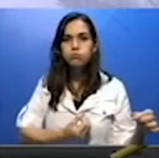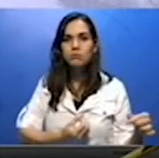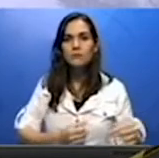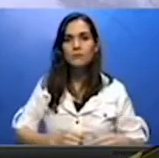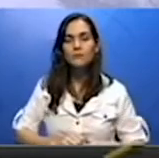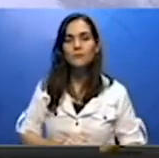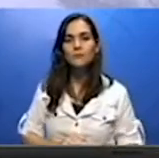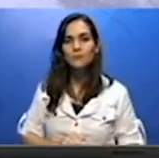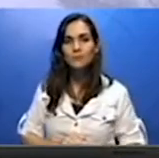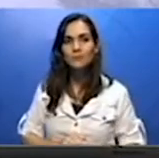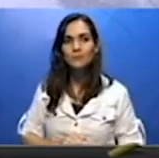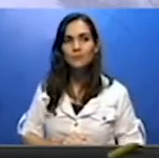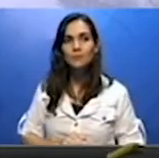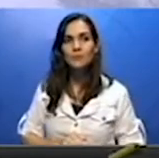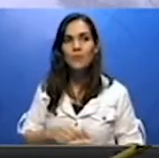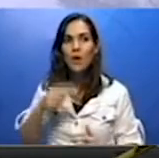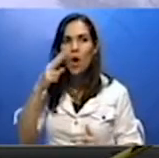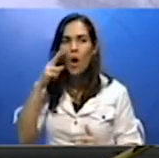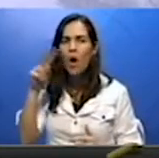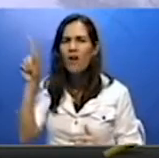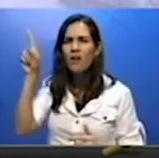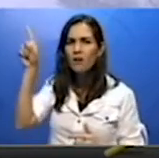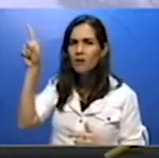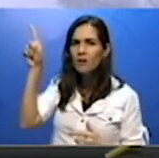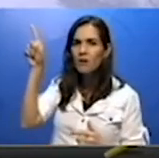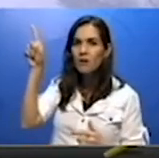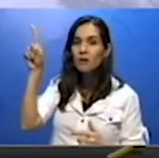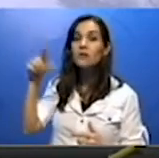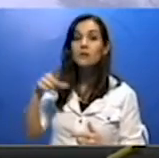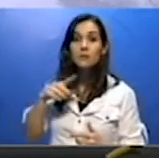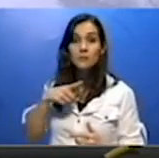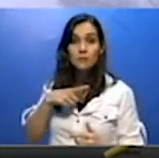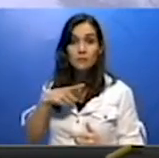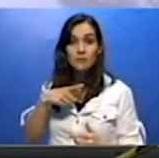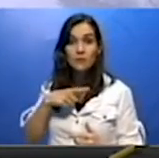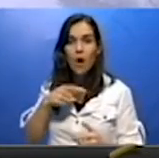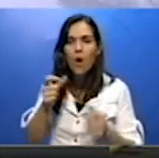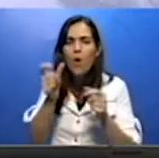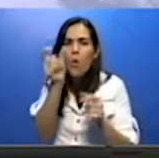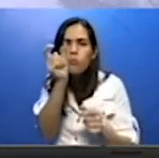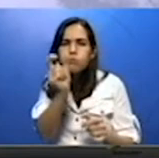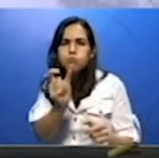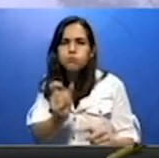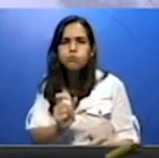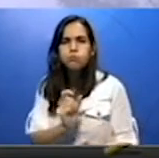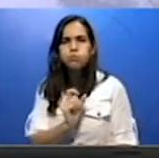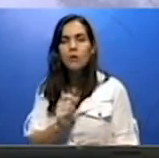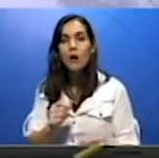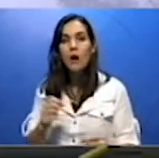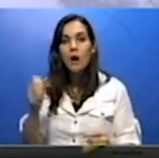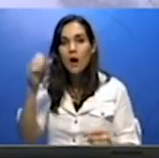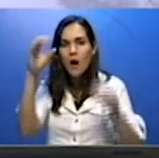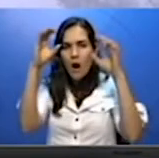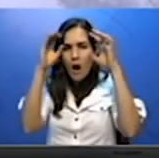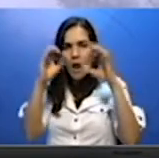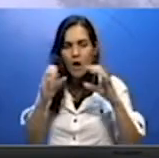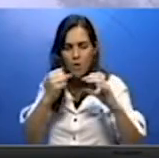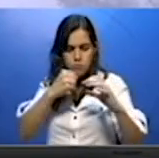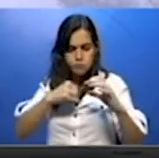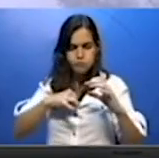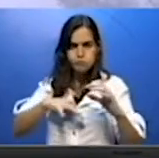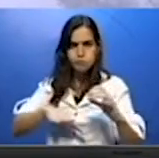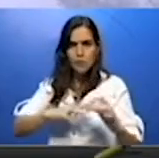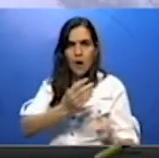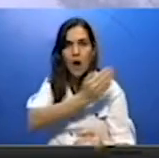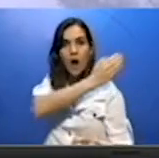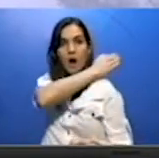começar a partir dessa figura falar um pouco sobre notocorda e tubo nervoso na posição dorsal essa figura é de um feto é de um